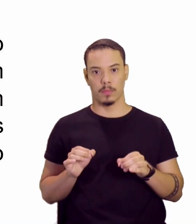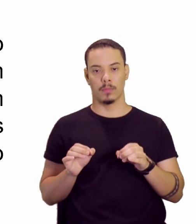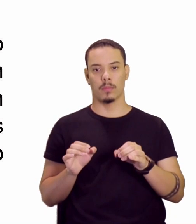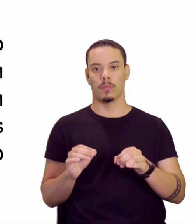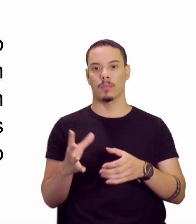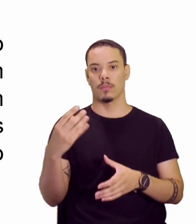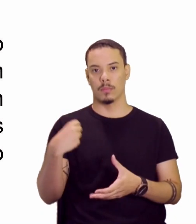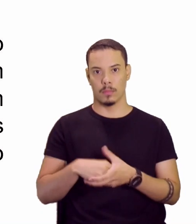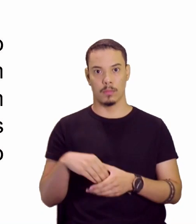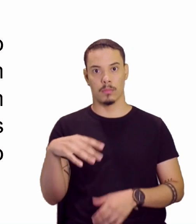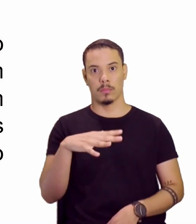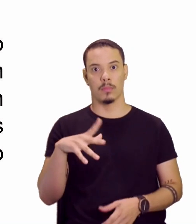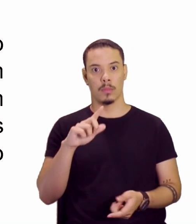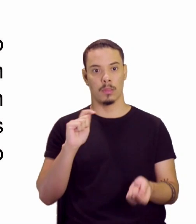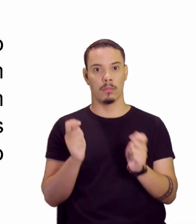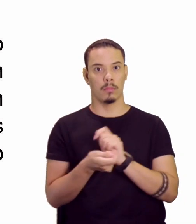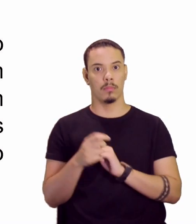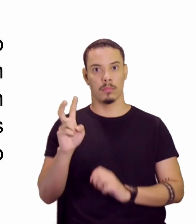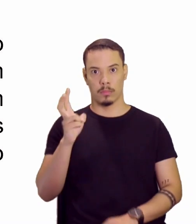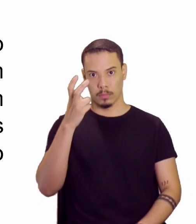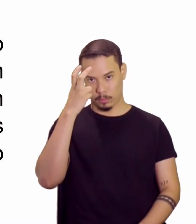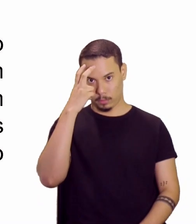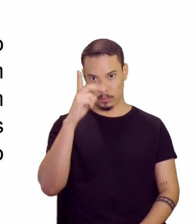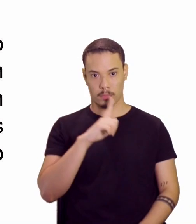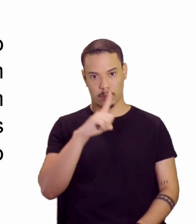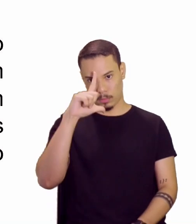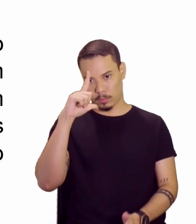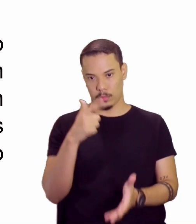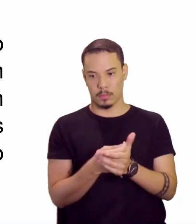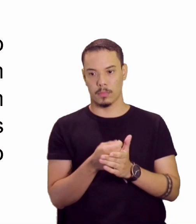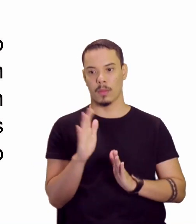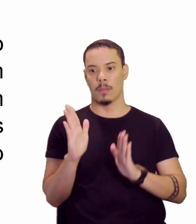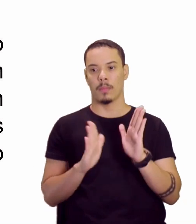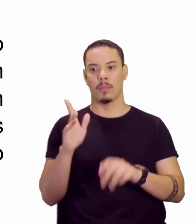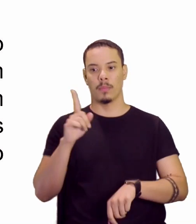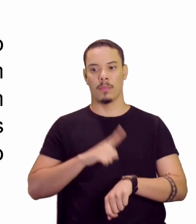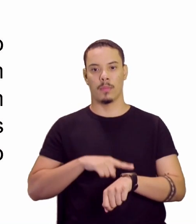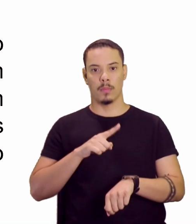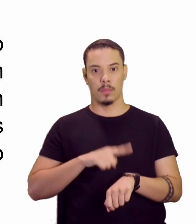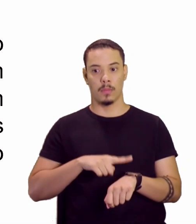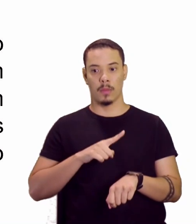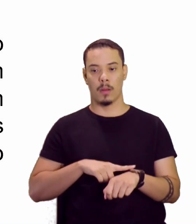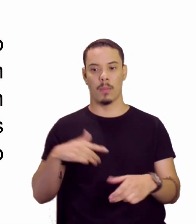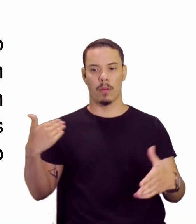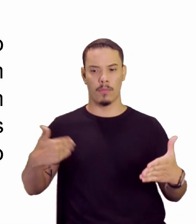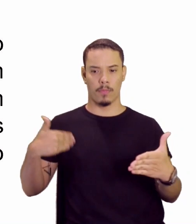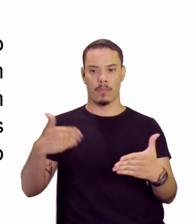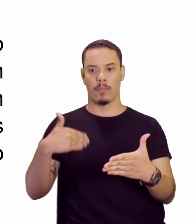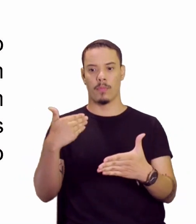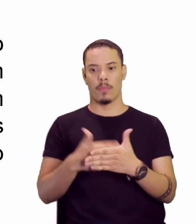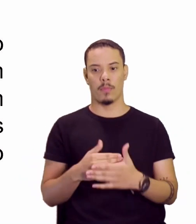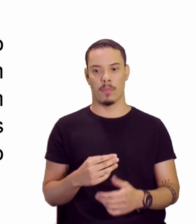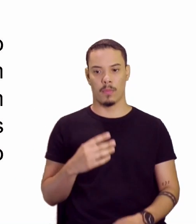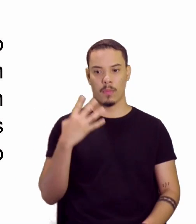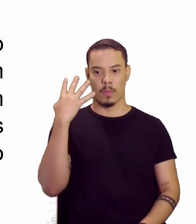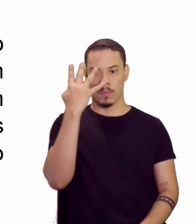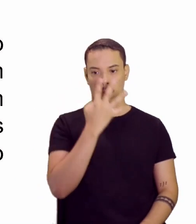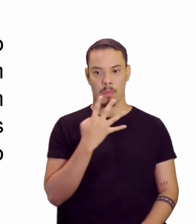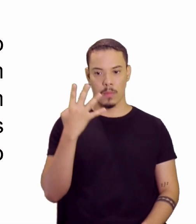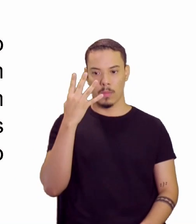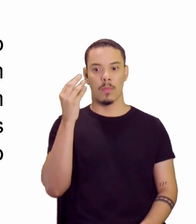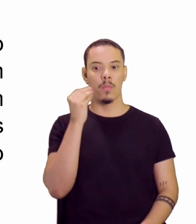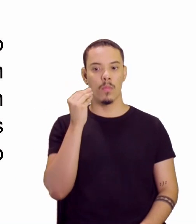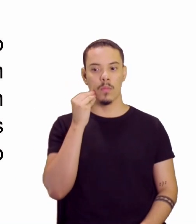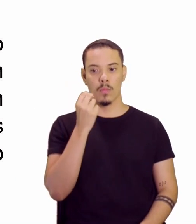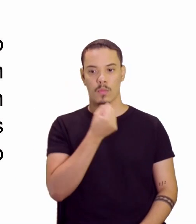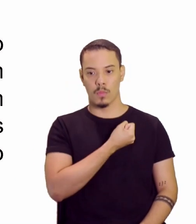meio adequado de cultura durante um determinado período de tempo. Ao fim das primeiras 4 horas do experimento,